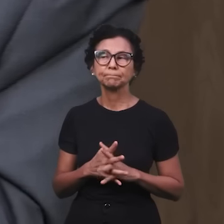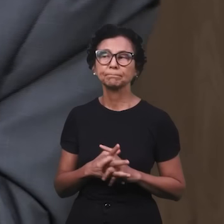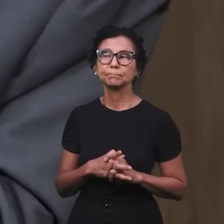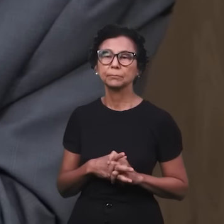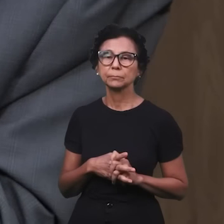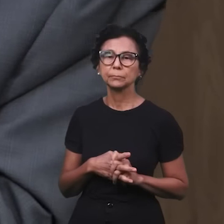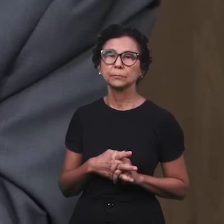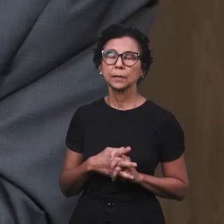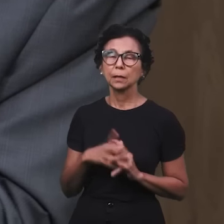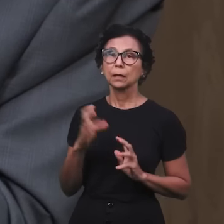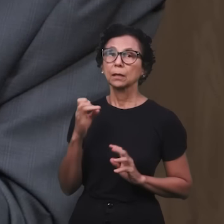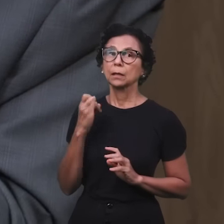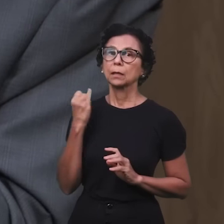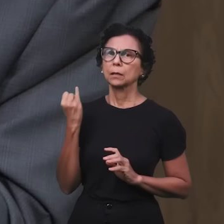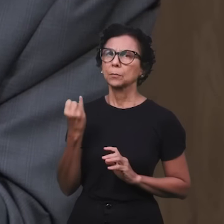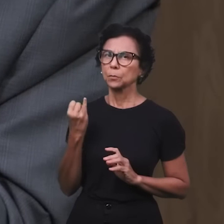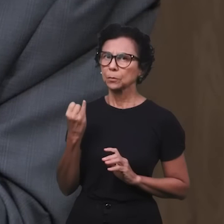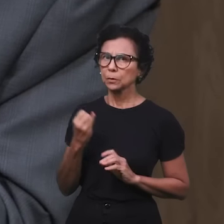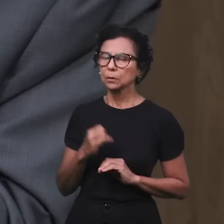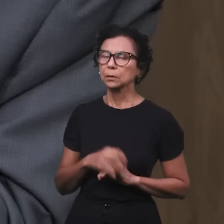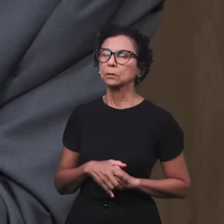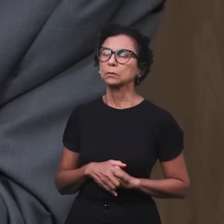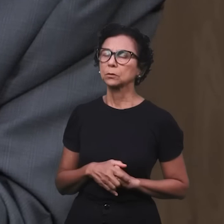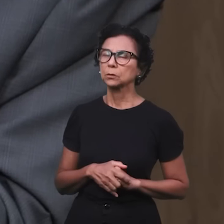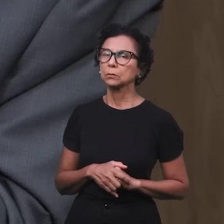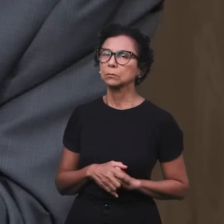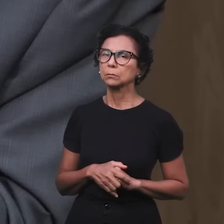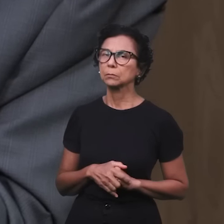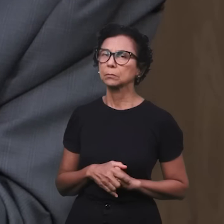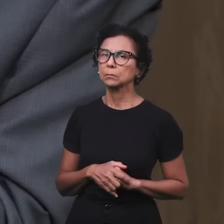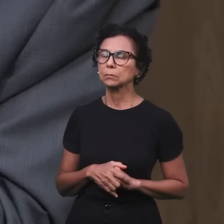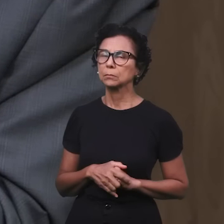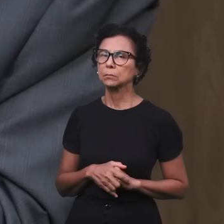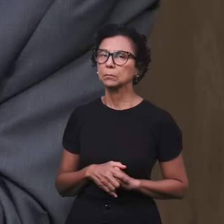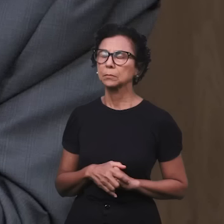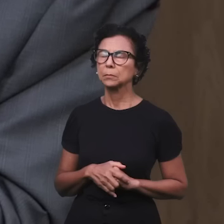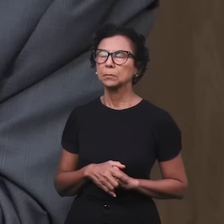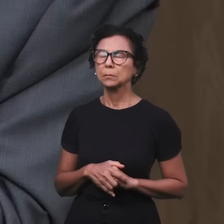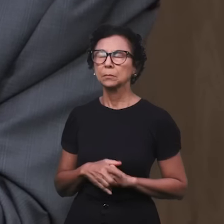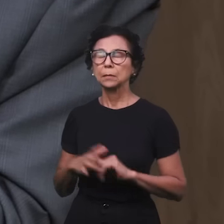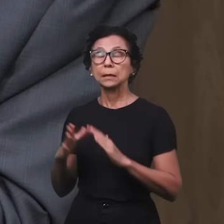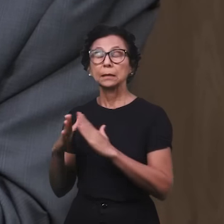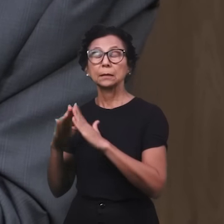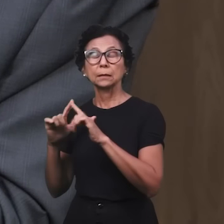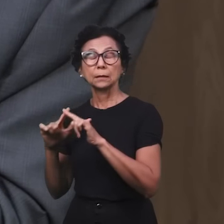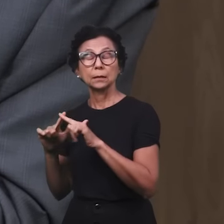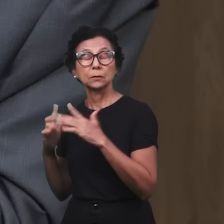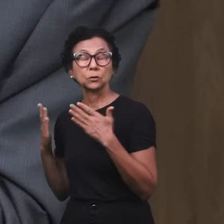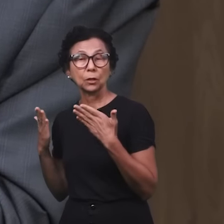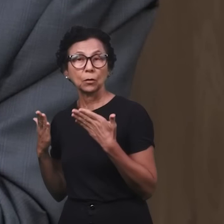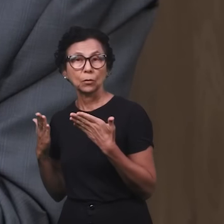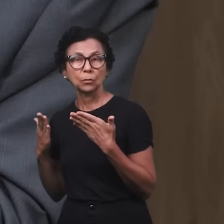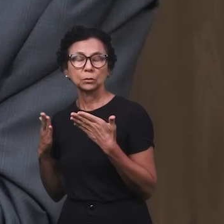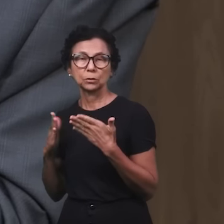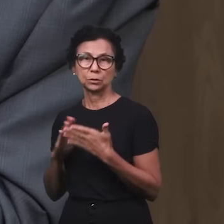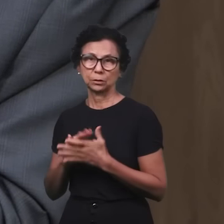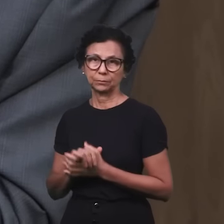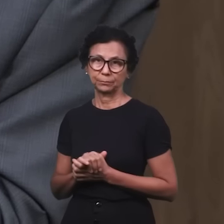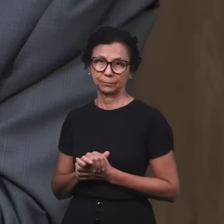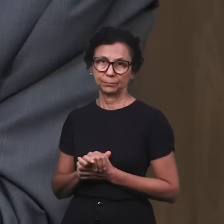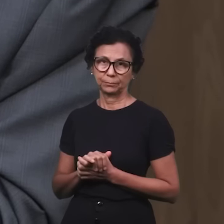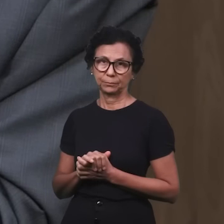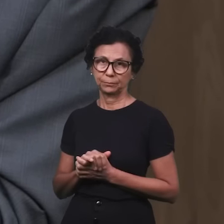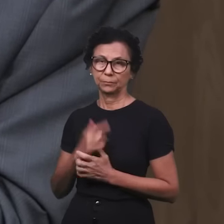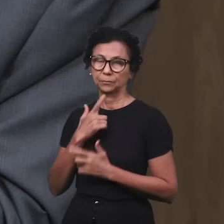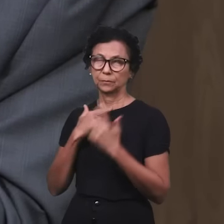importante para nós de igreja, para nós hoje, daquilo que o Senhor quer com relação à